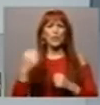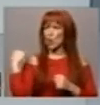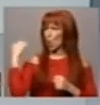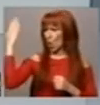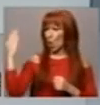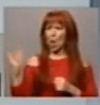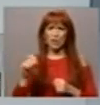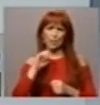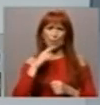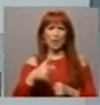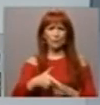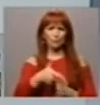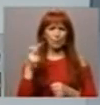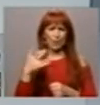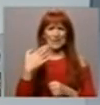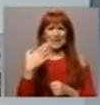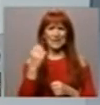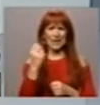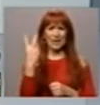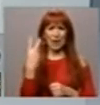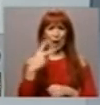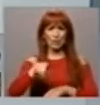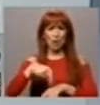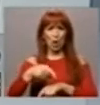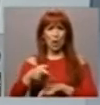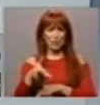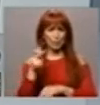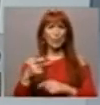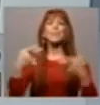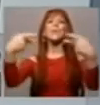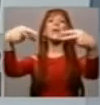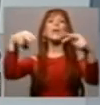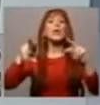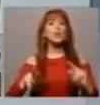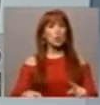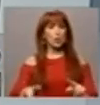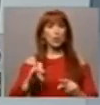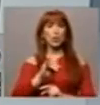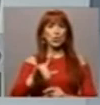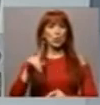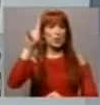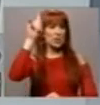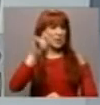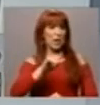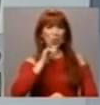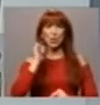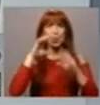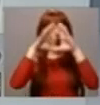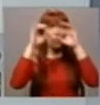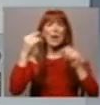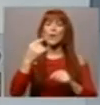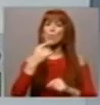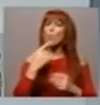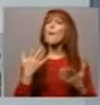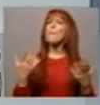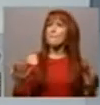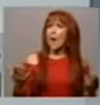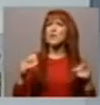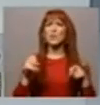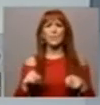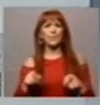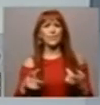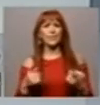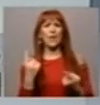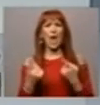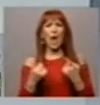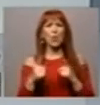da ordem dos 70 km por hora. Para a região sul, um dia também com céu geralmente muito nublado, mas aqui